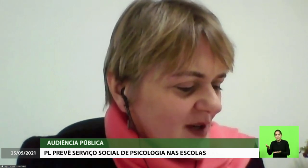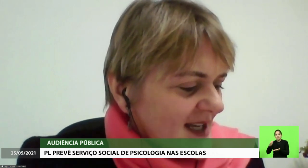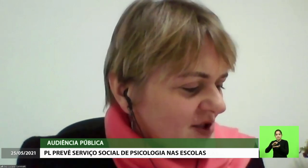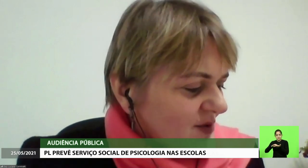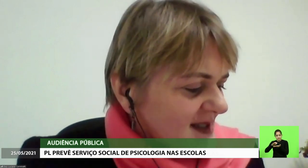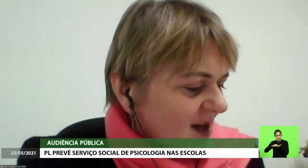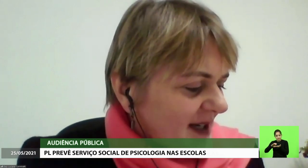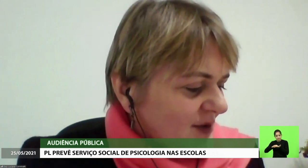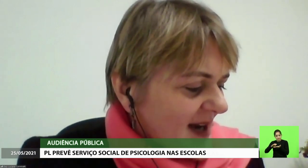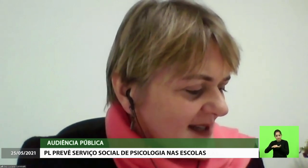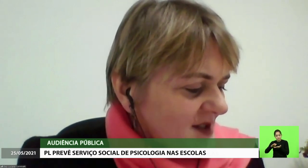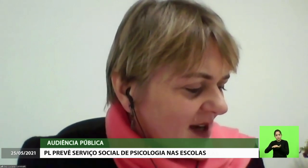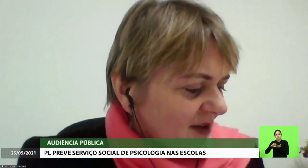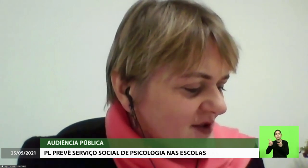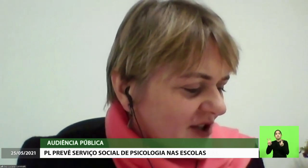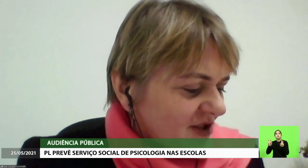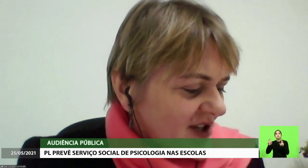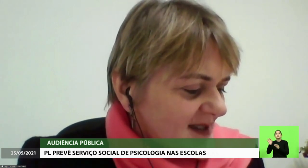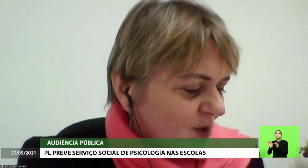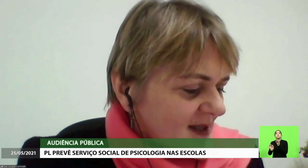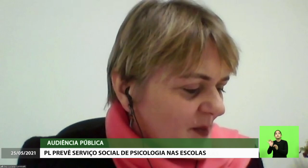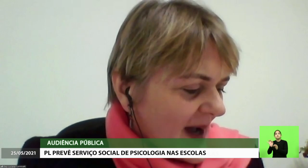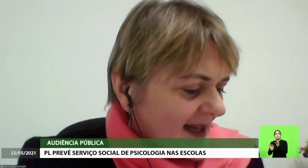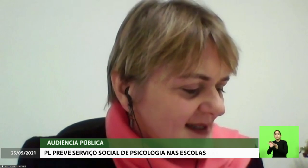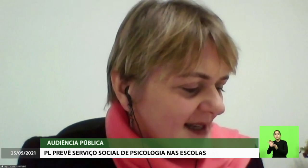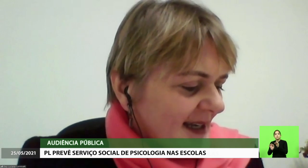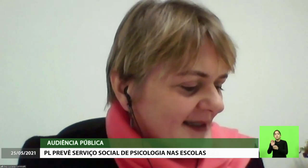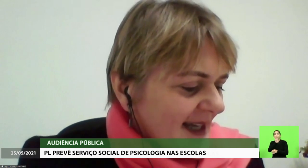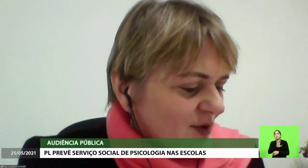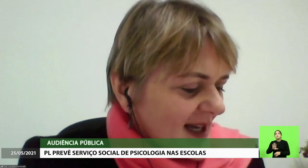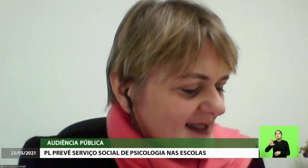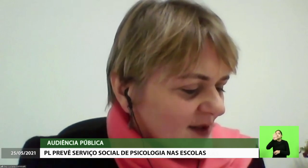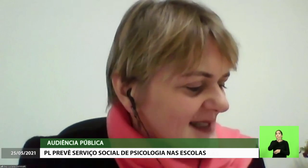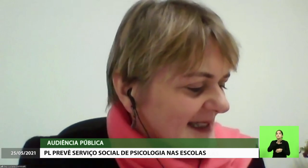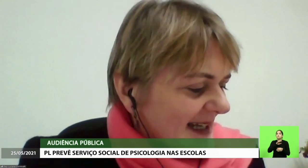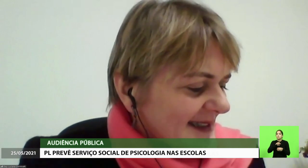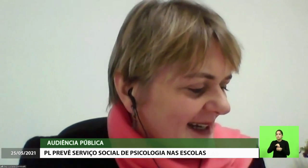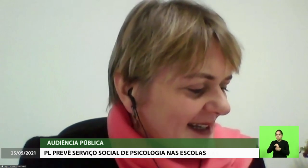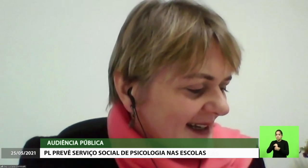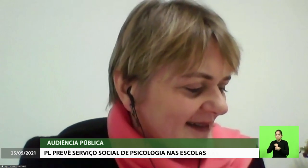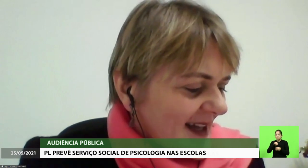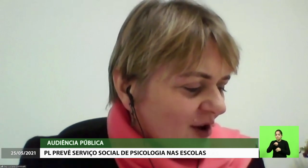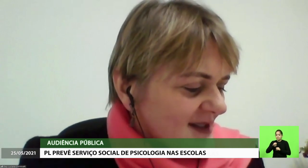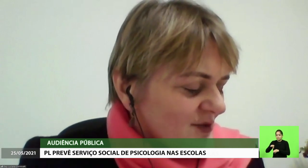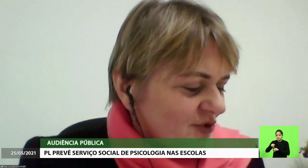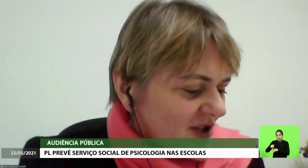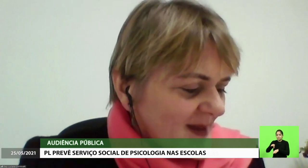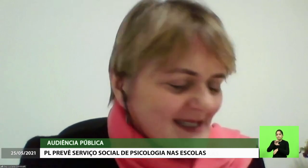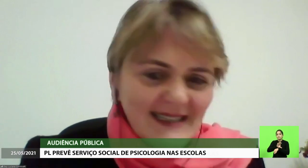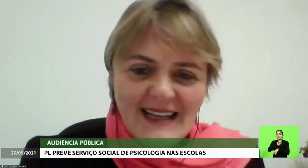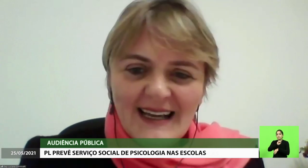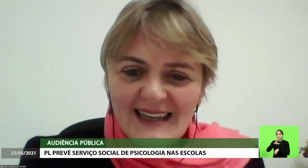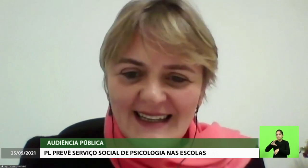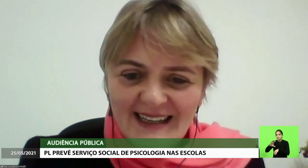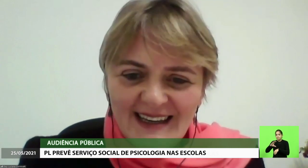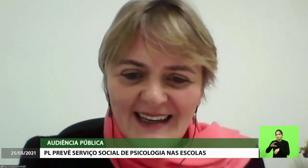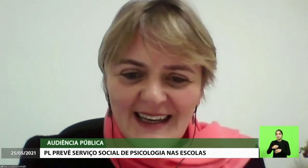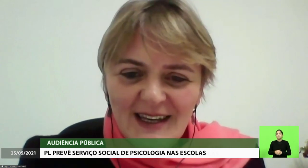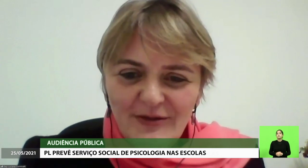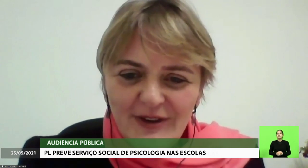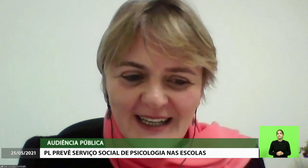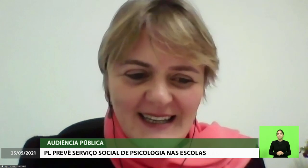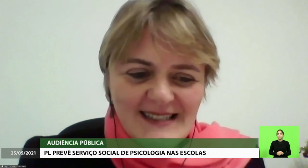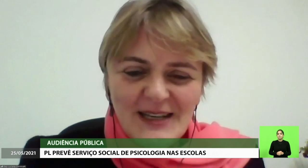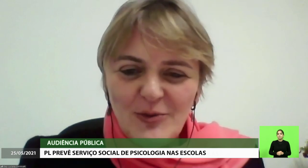de Assuntos Jurídicos da União Nacional dos Dirigentes Municipais da Educação de Santa Catarina, a nossa Undime Santa